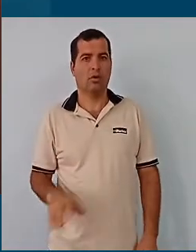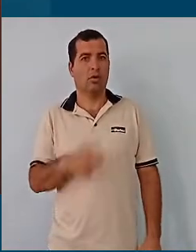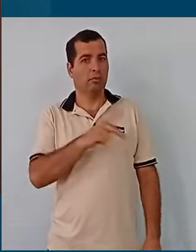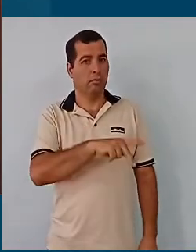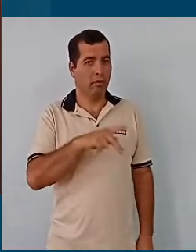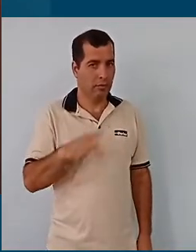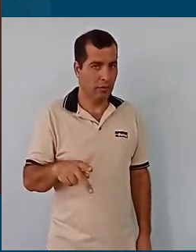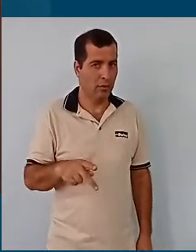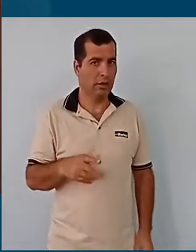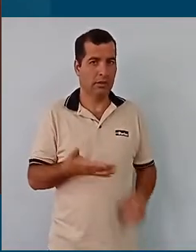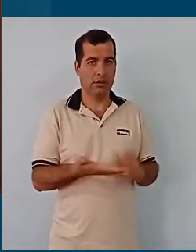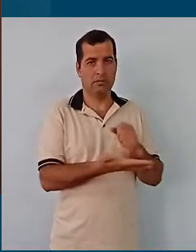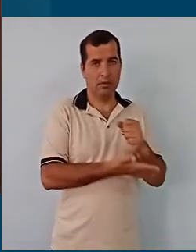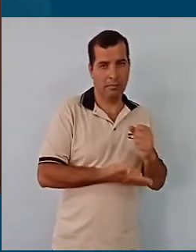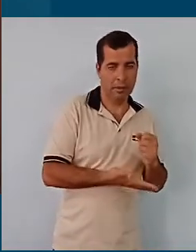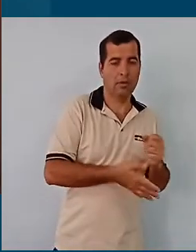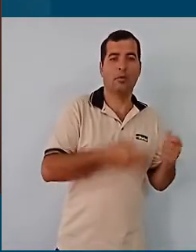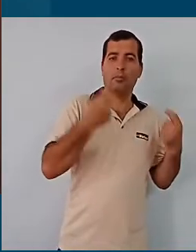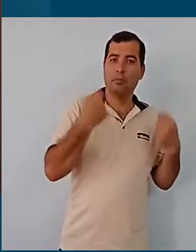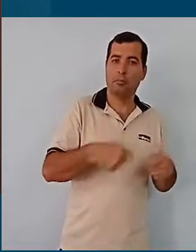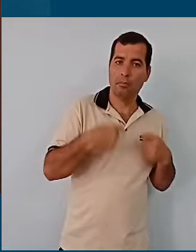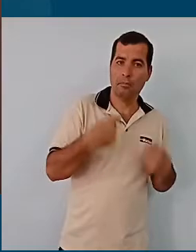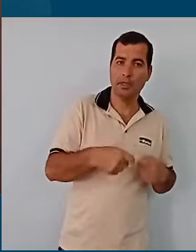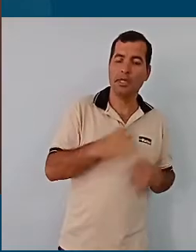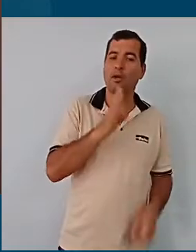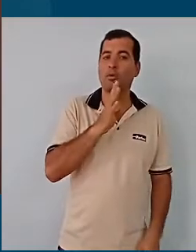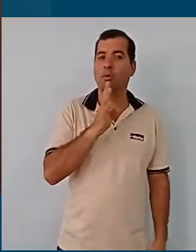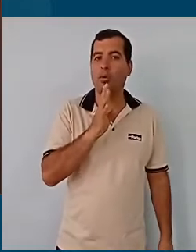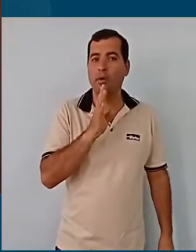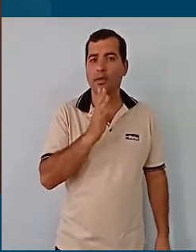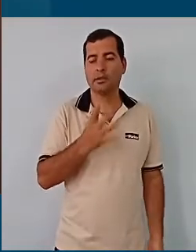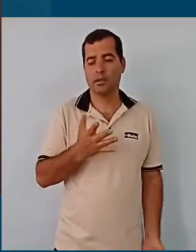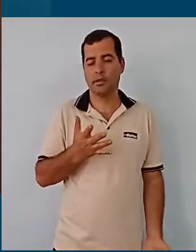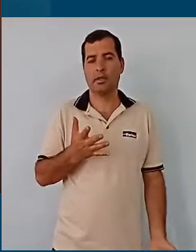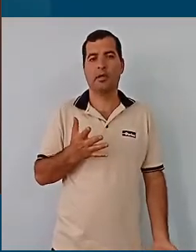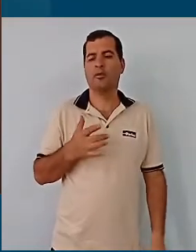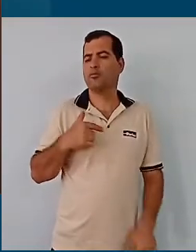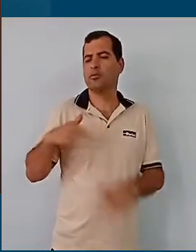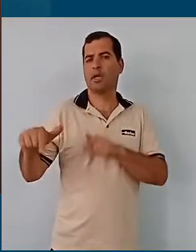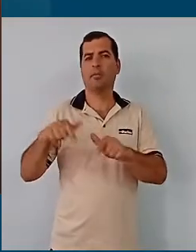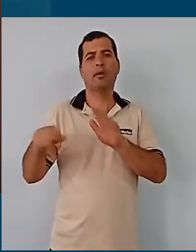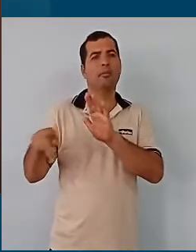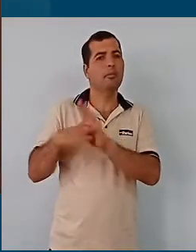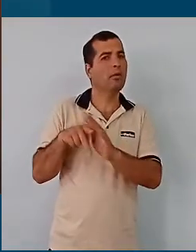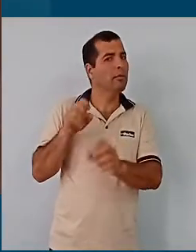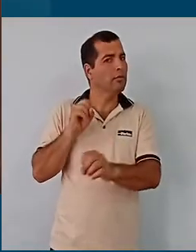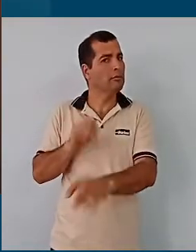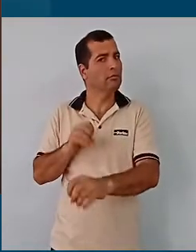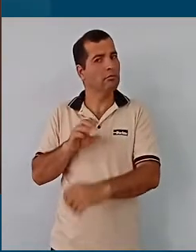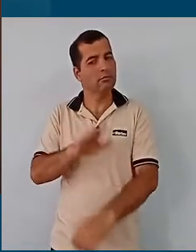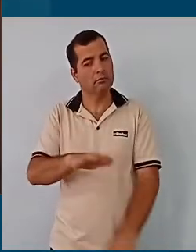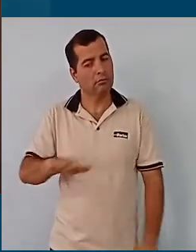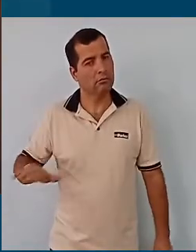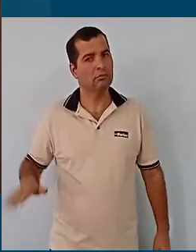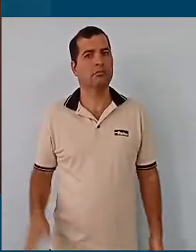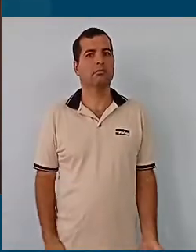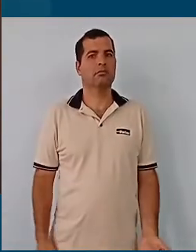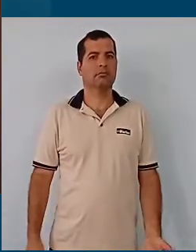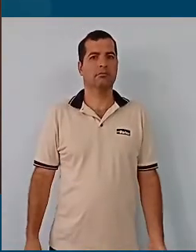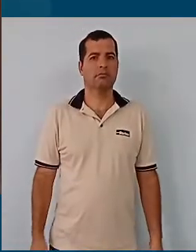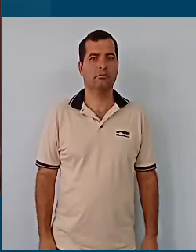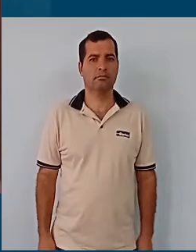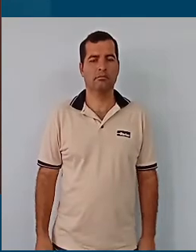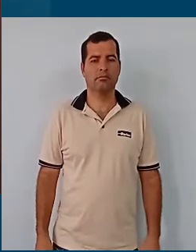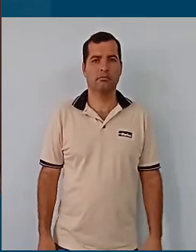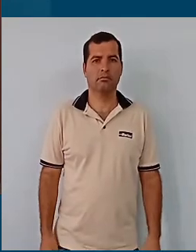ensino fundamental precisam conhecer qual é o trabalho que deve ser feito na educação